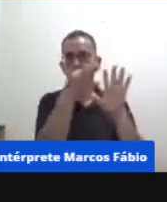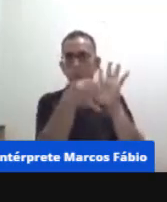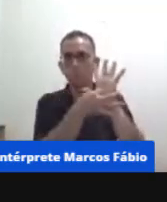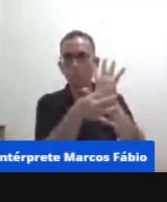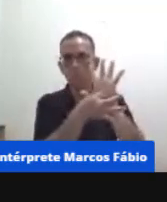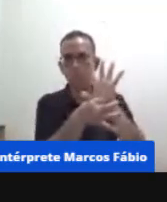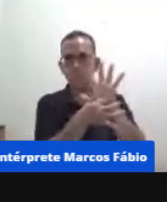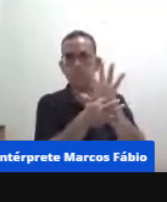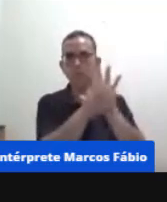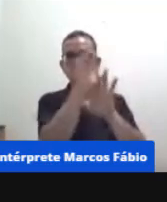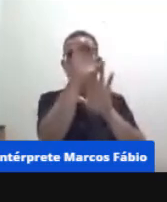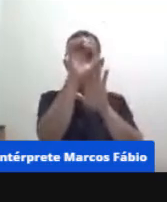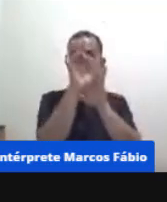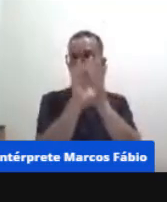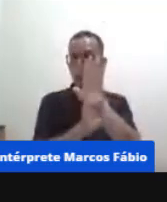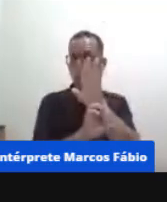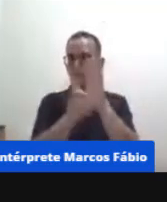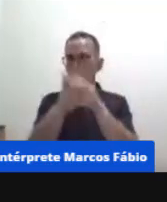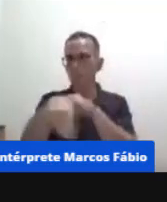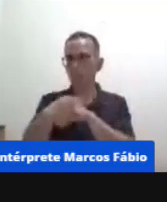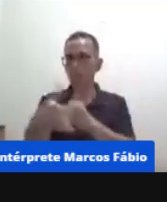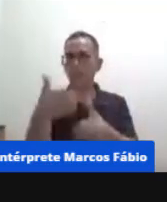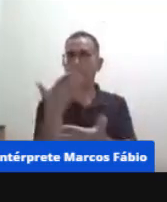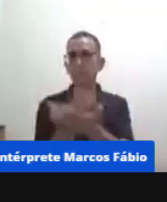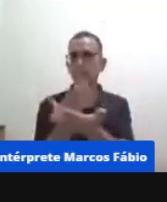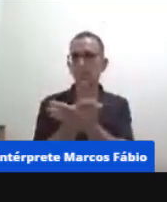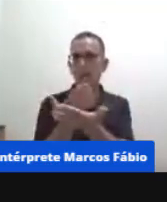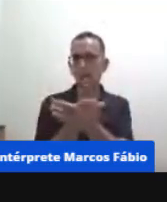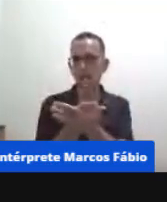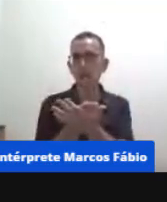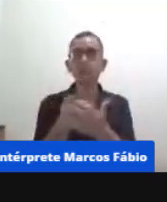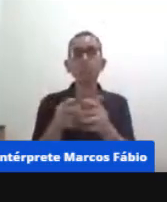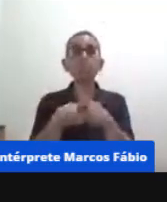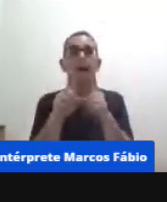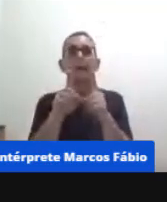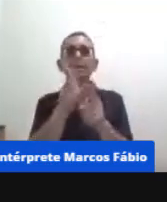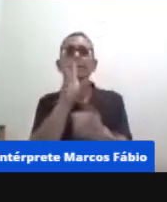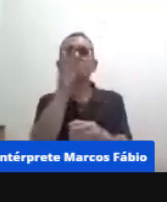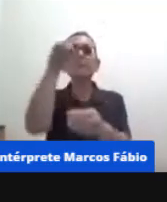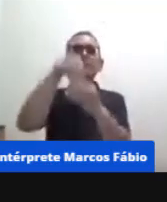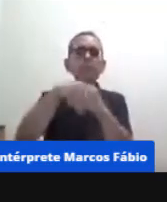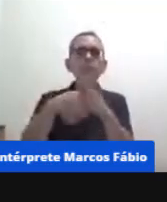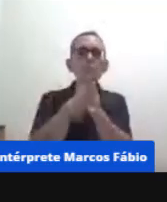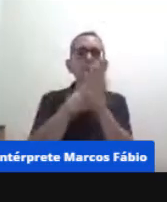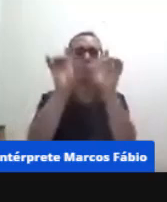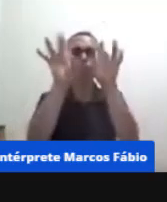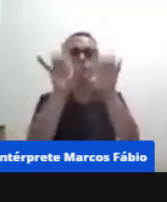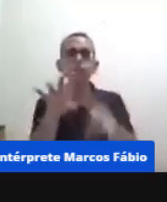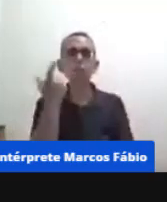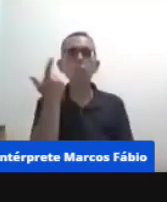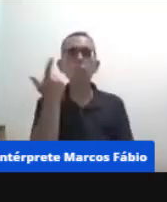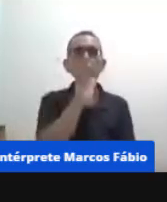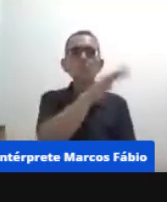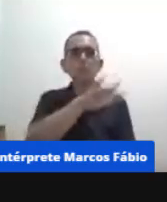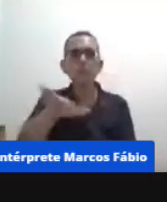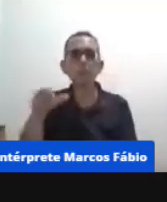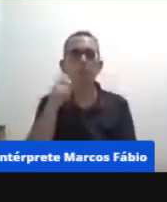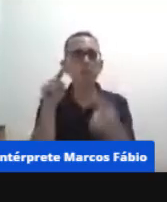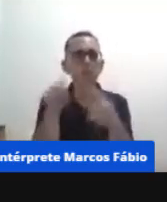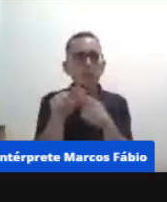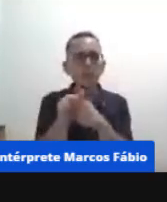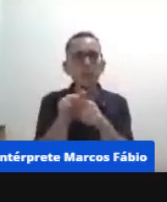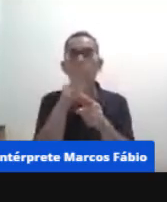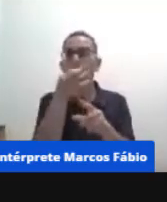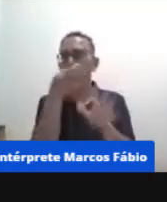esse currículo proposto para a sala de aula, mas trazer, dentro da especificidade de cada criança, trazer